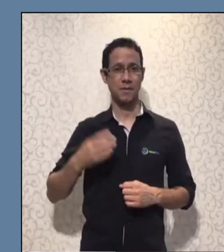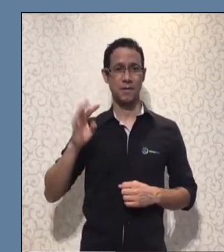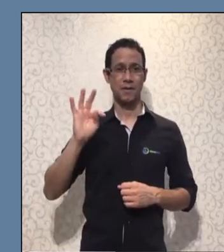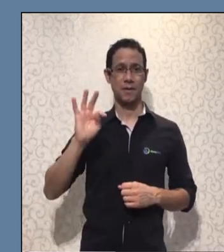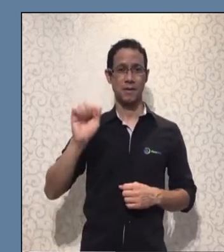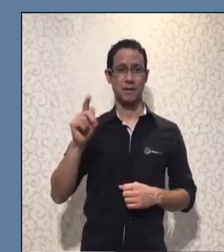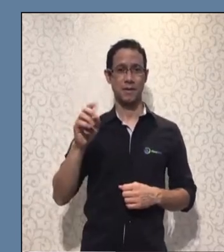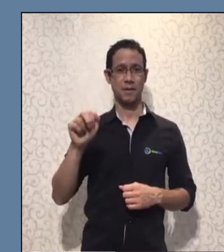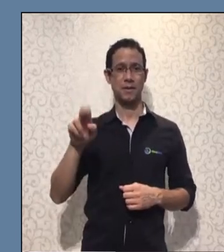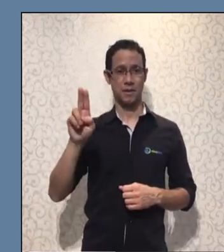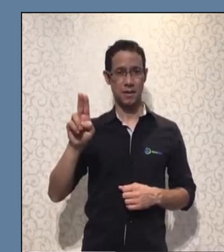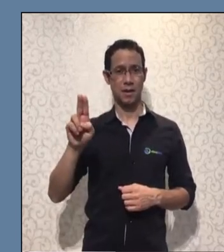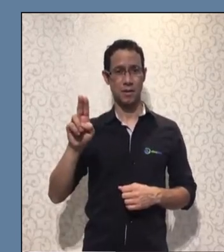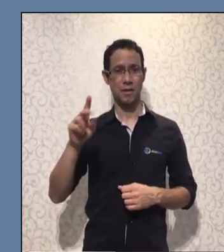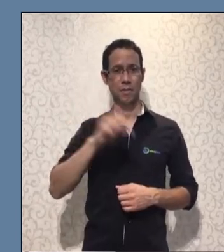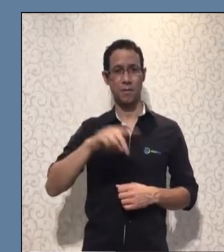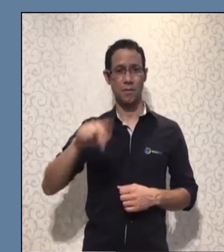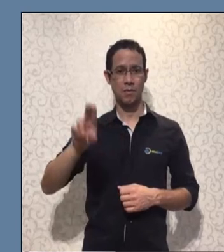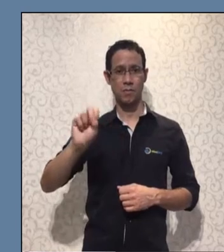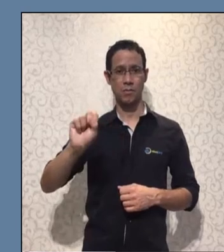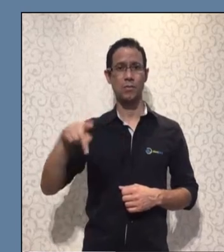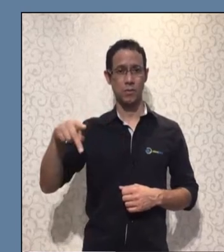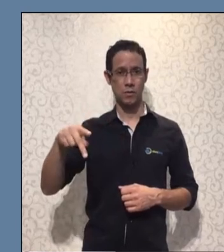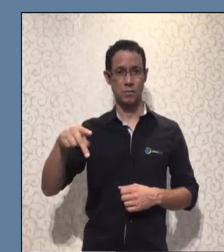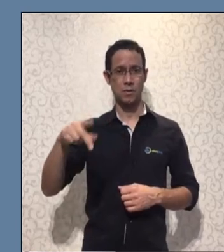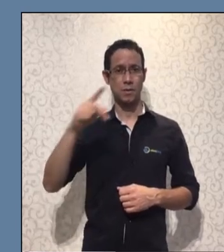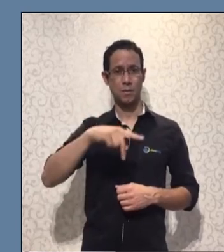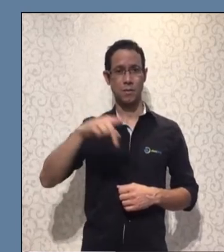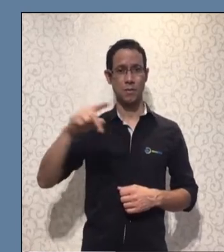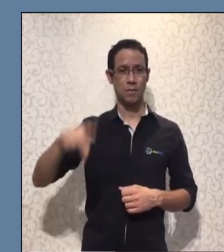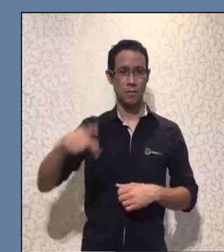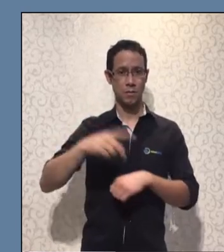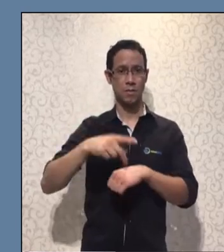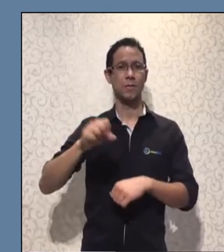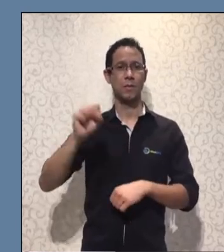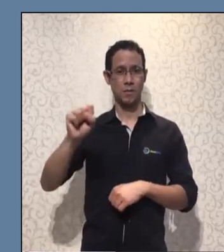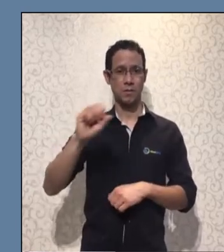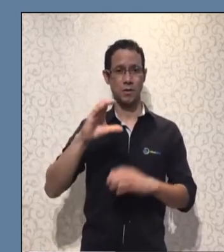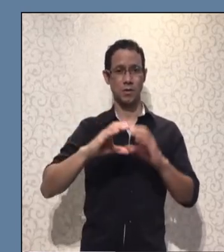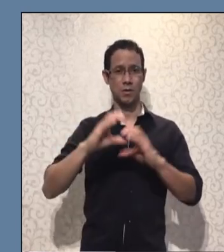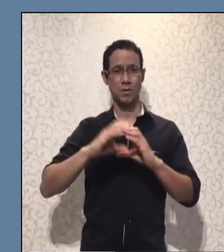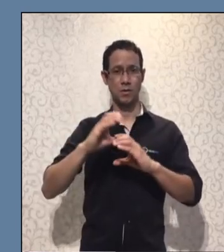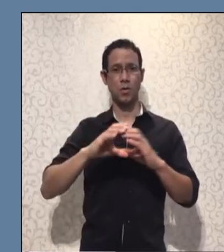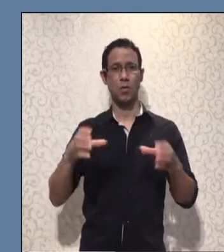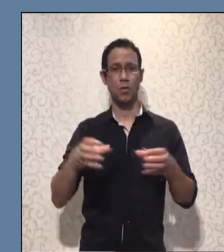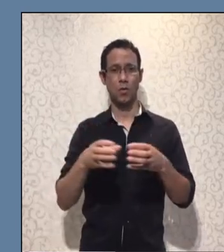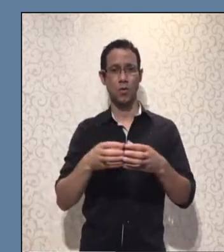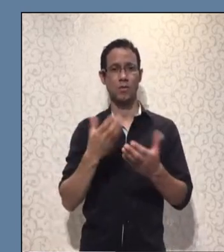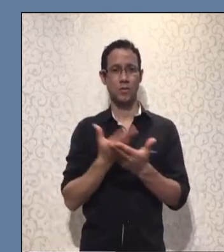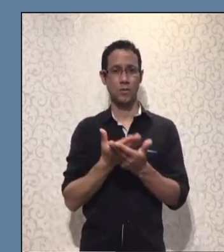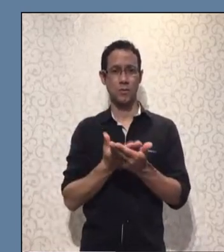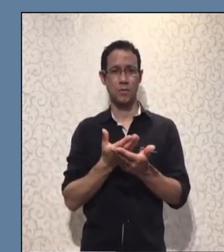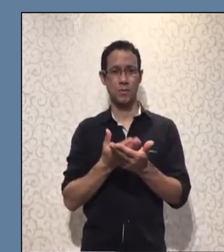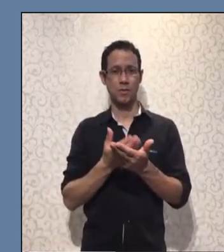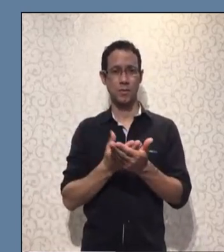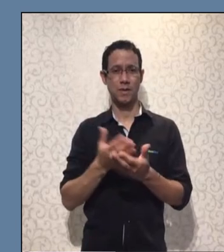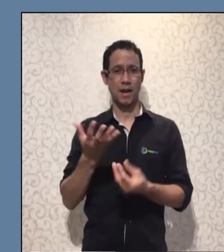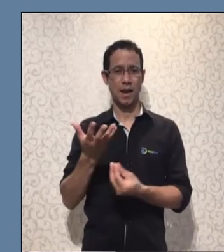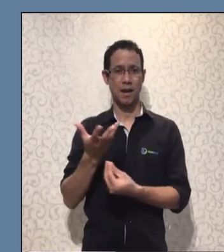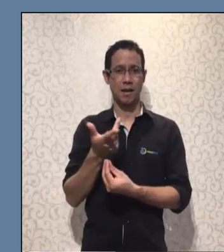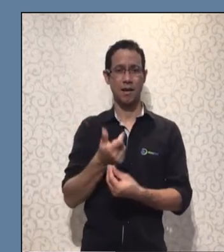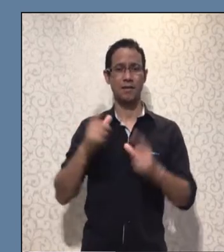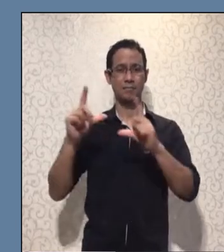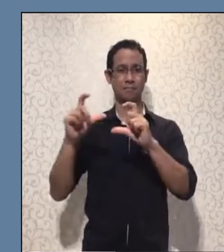USP, professor sênior junto ao programa de pós-graduação e coordenador do grupo de estudos Arte e Fotografia na Escola